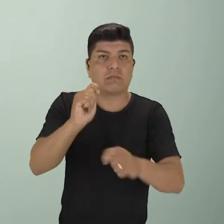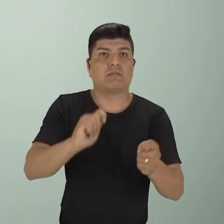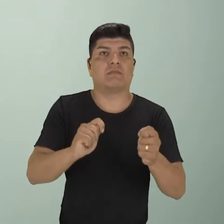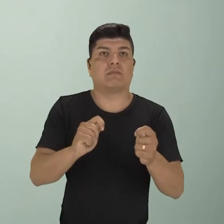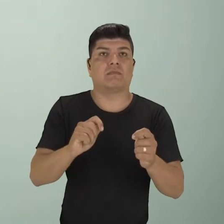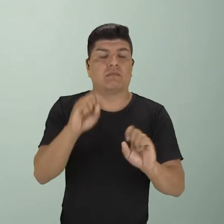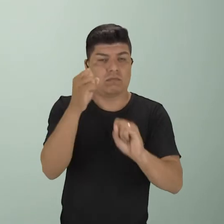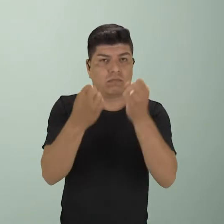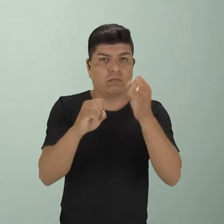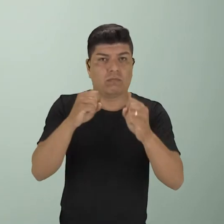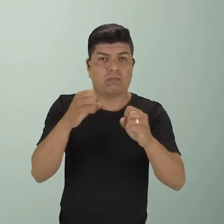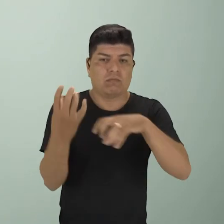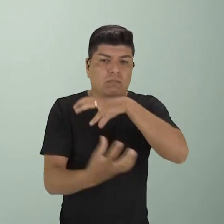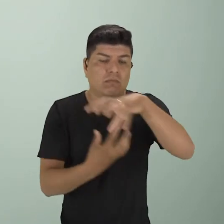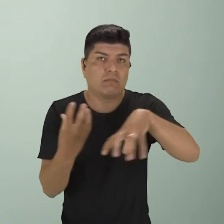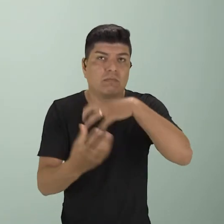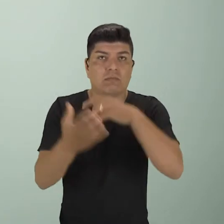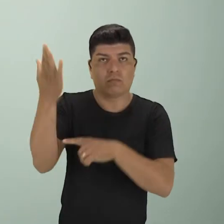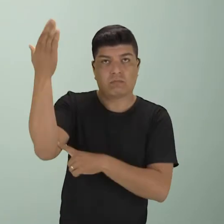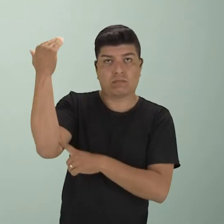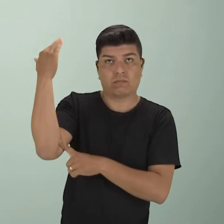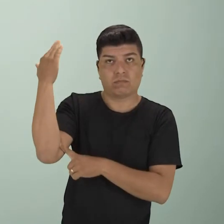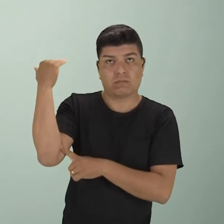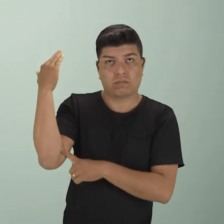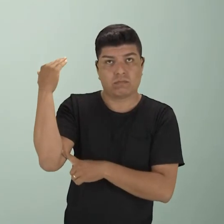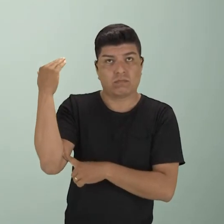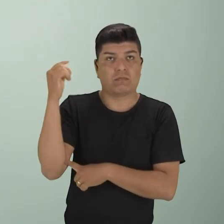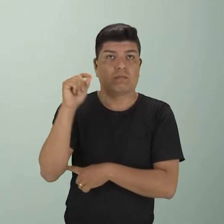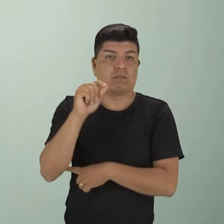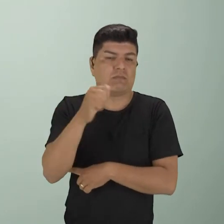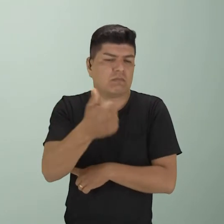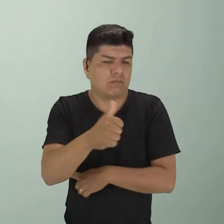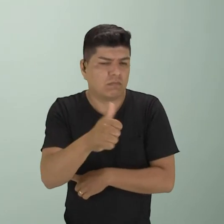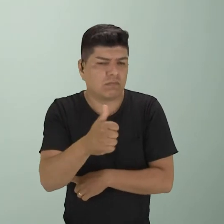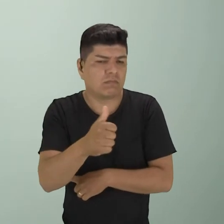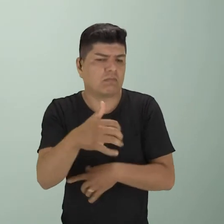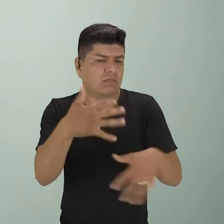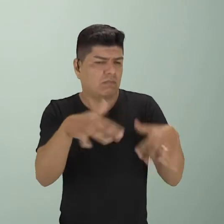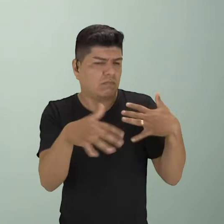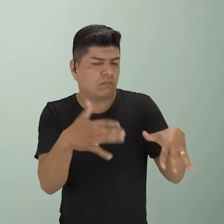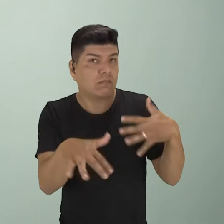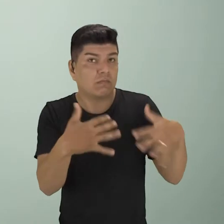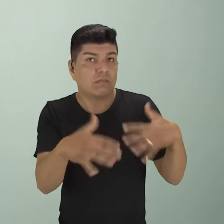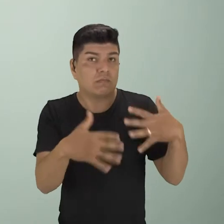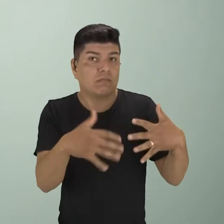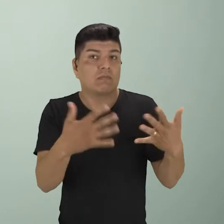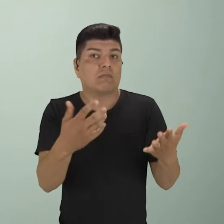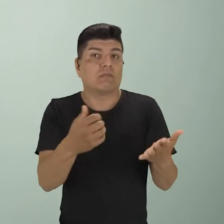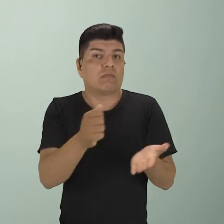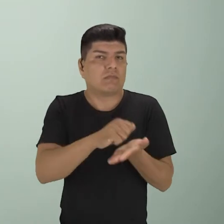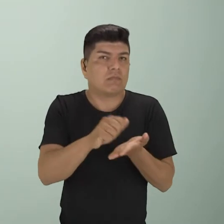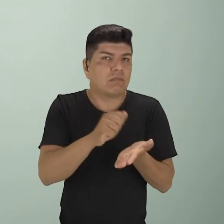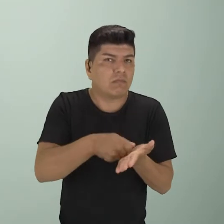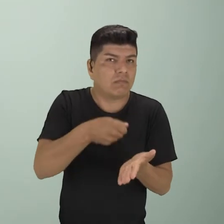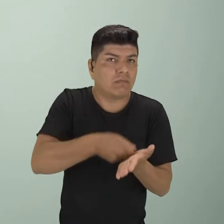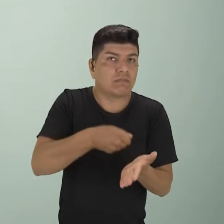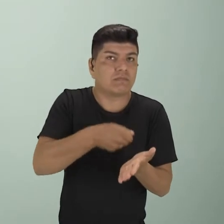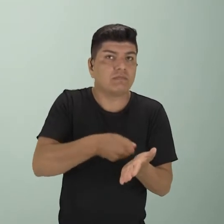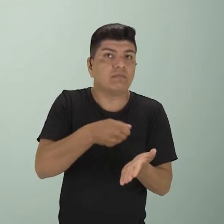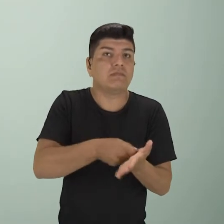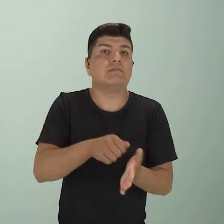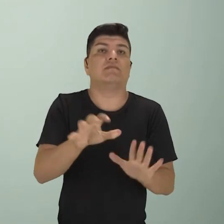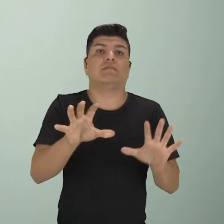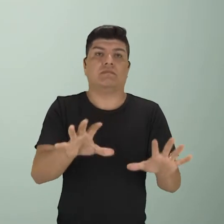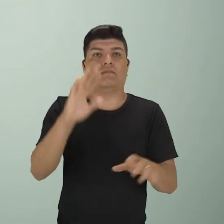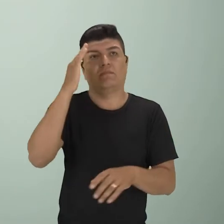por uma revolução naquela época, ele foi analisando esses movimentos, aplicando seus fatores e aí